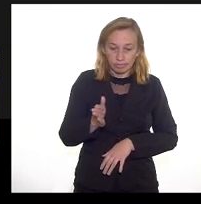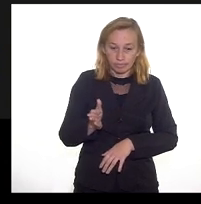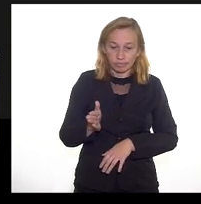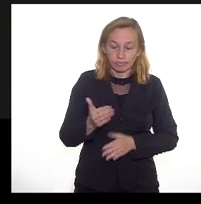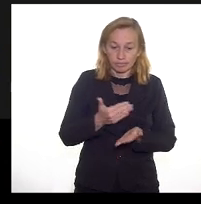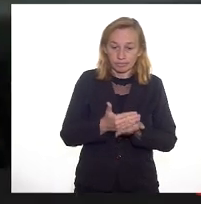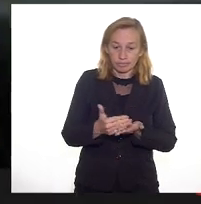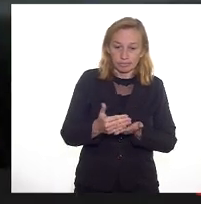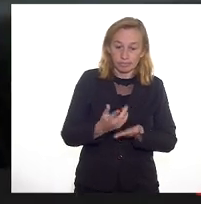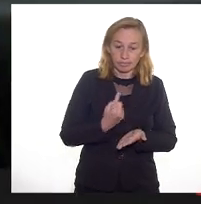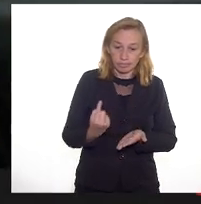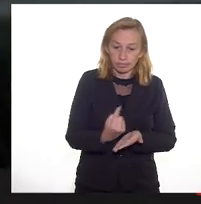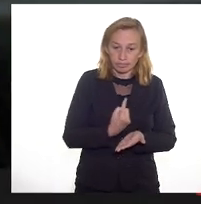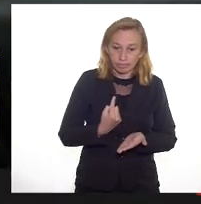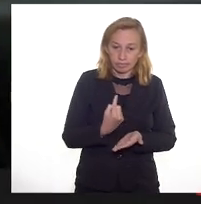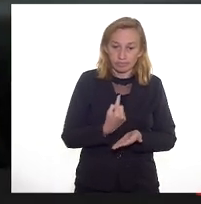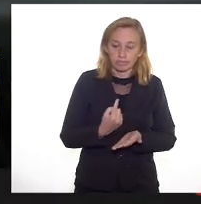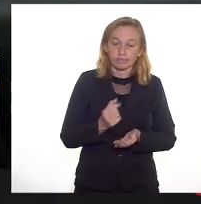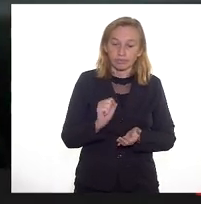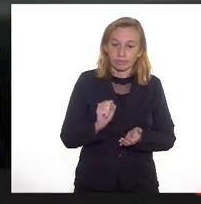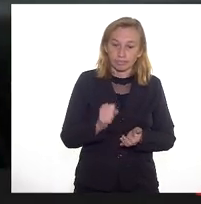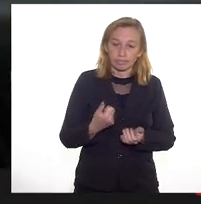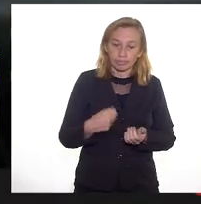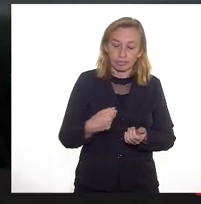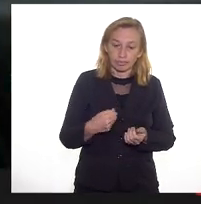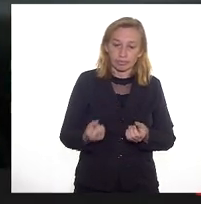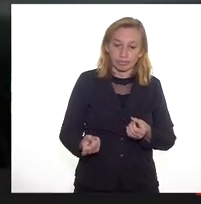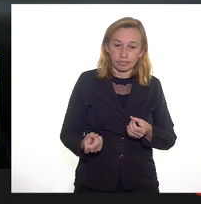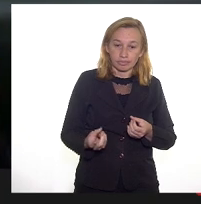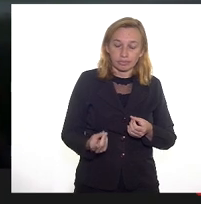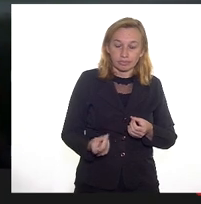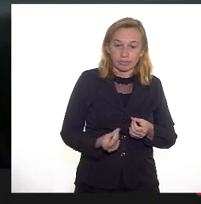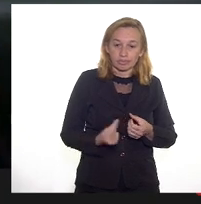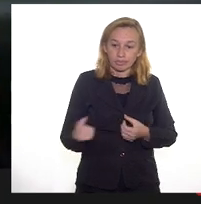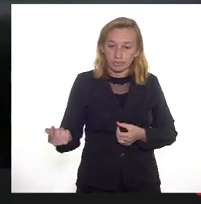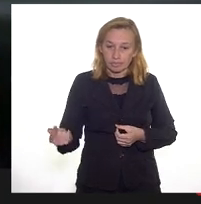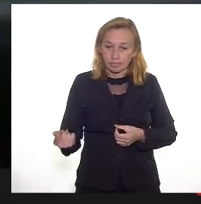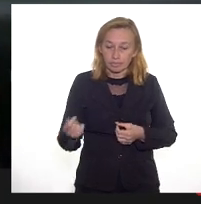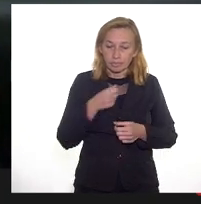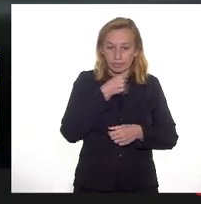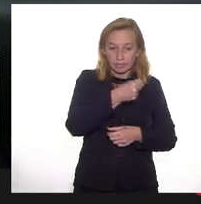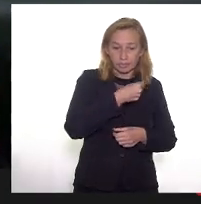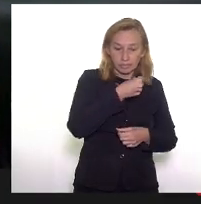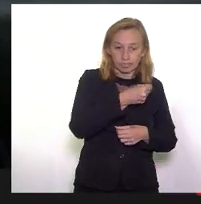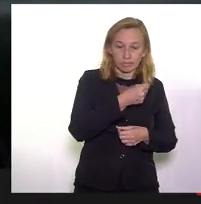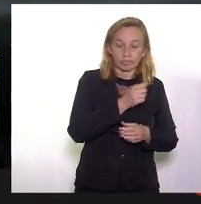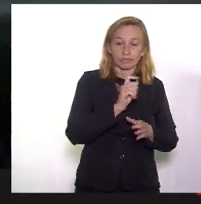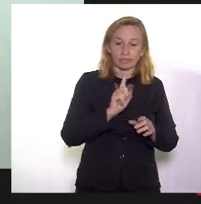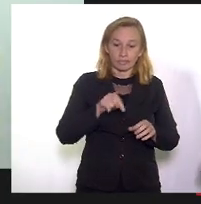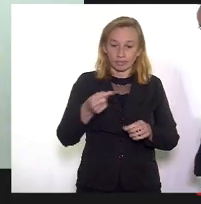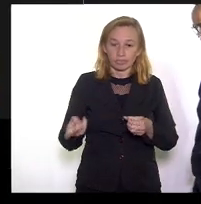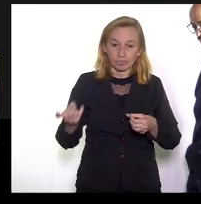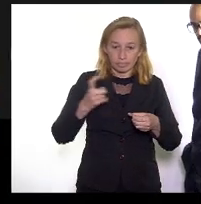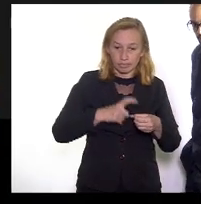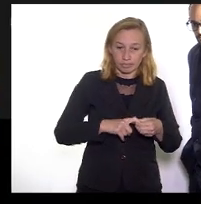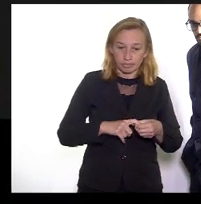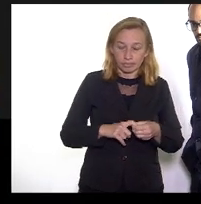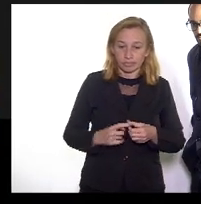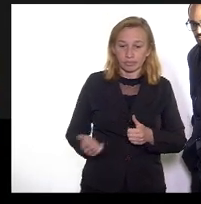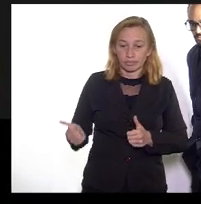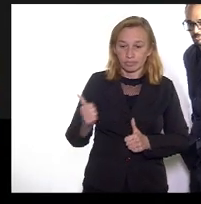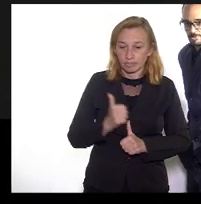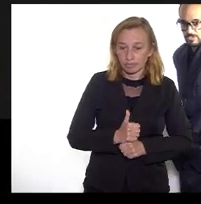desde o início, e teve que se ausentar para uma entrevista, então, para suas considerações aqui o nosso